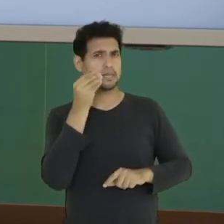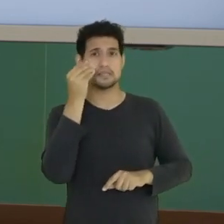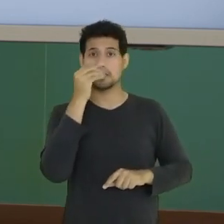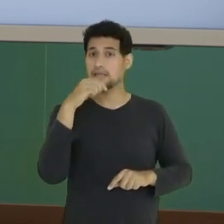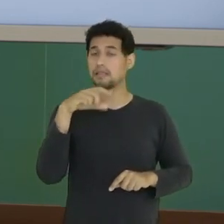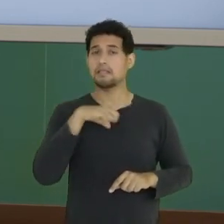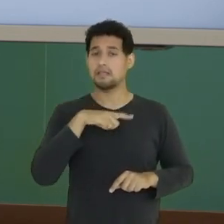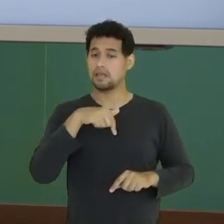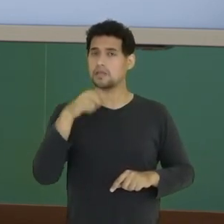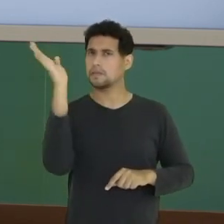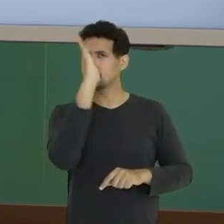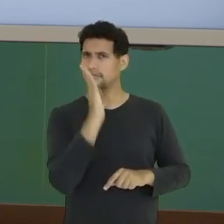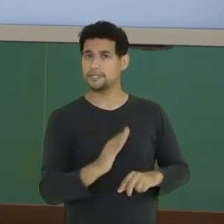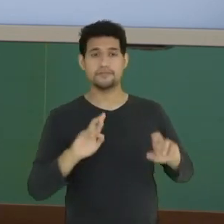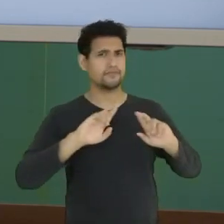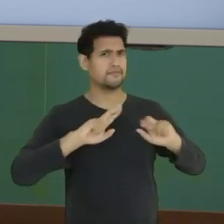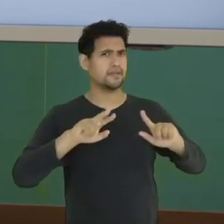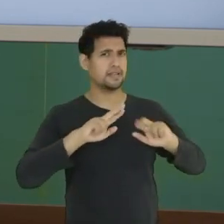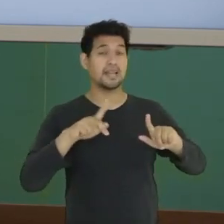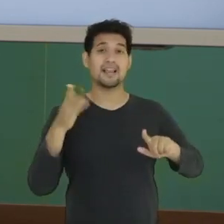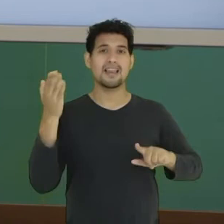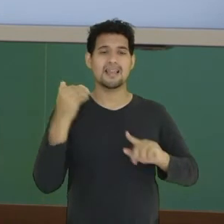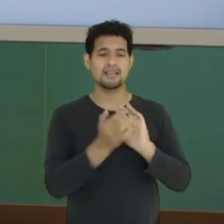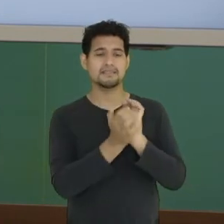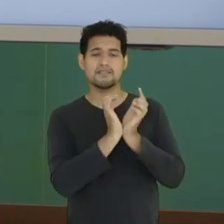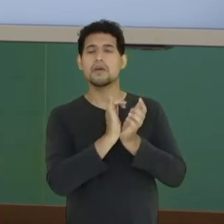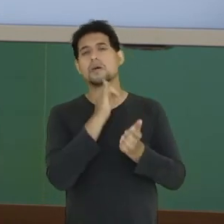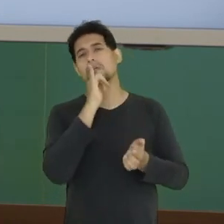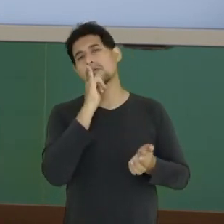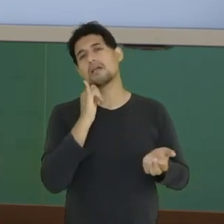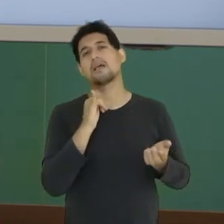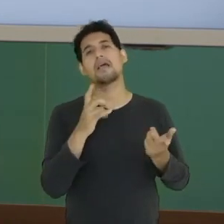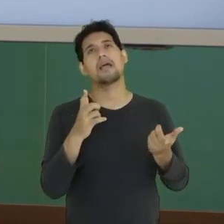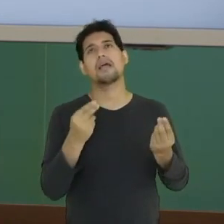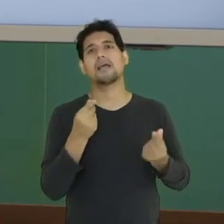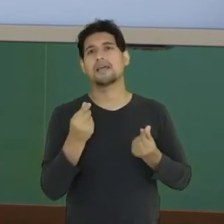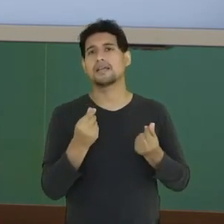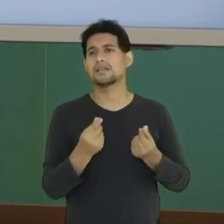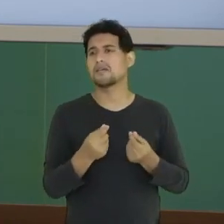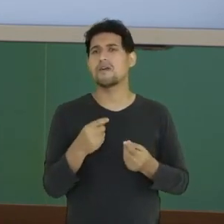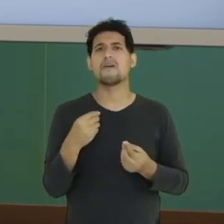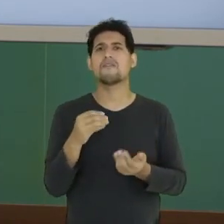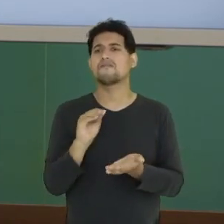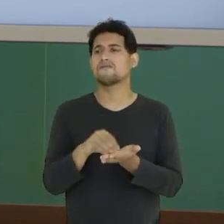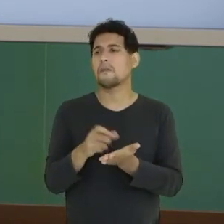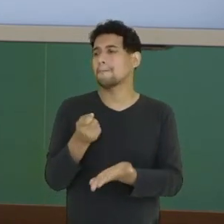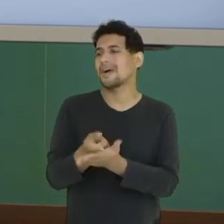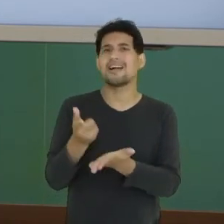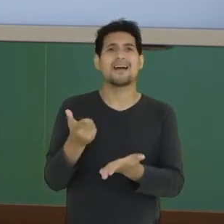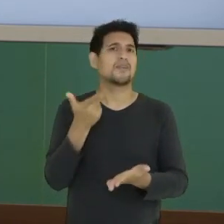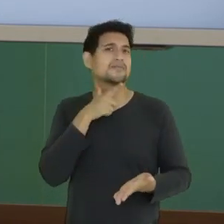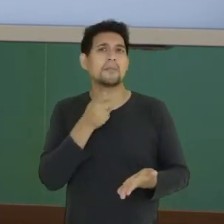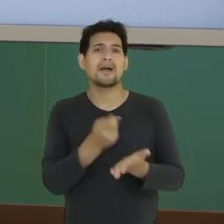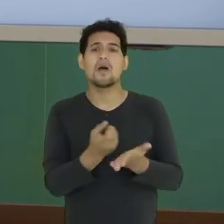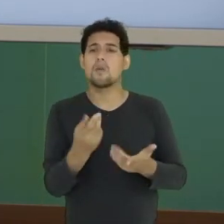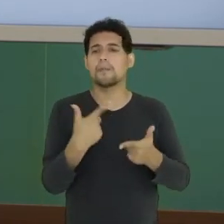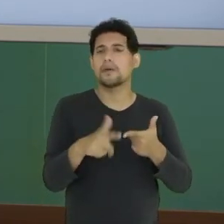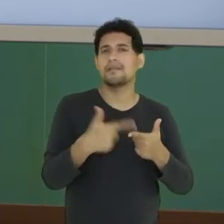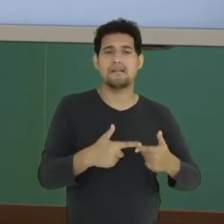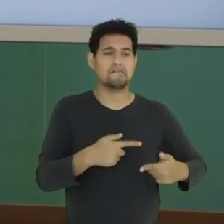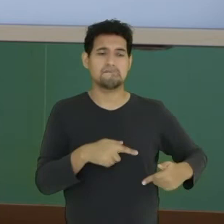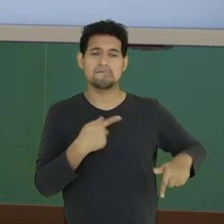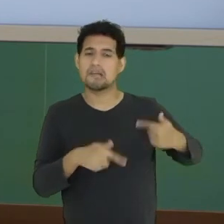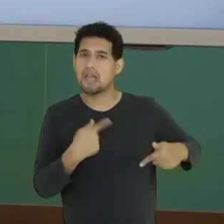escravidão que nós temos no Brasil. Era uma escravidão muito mais por dívidas ou por problemas de guerra, né?